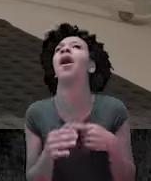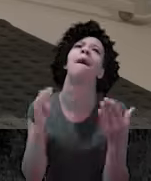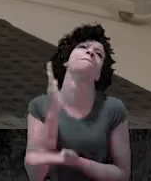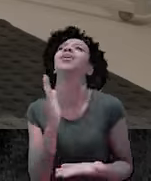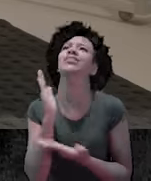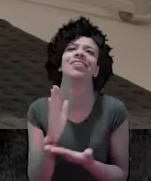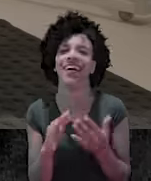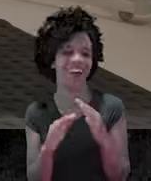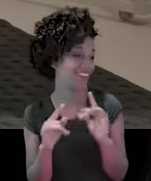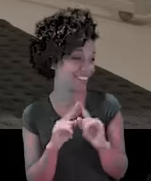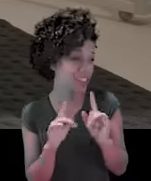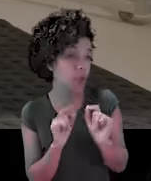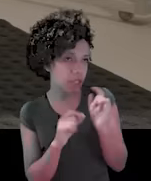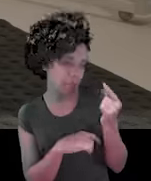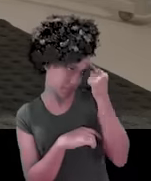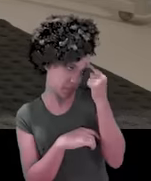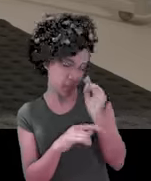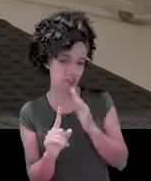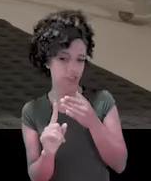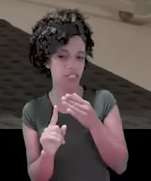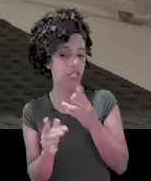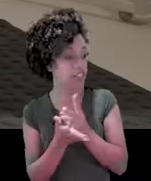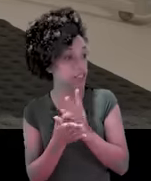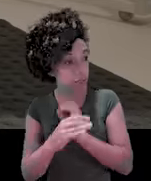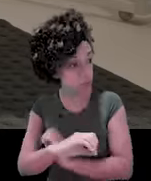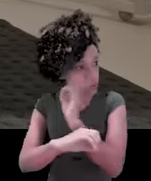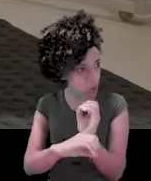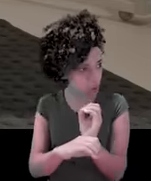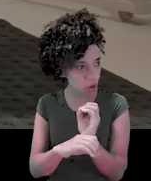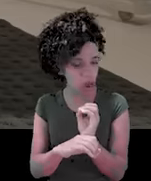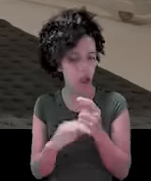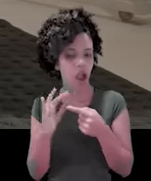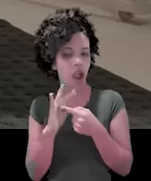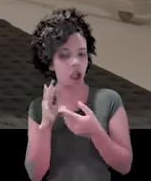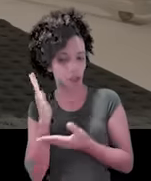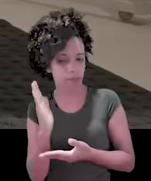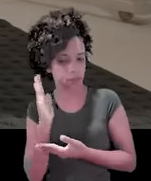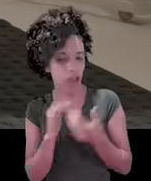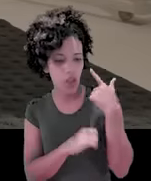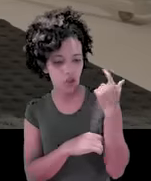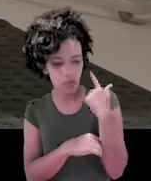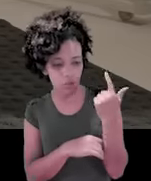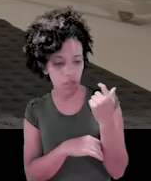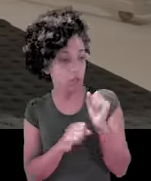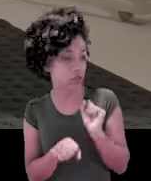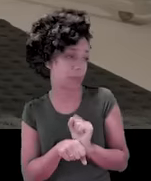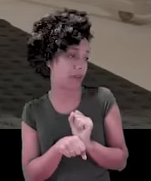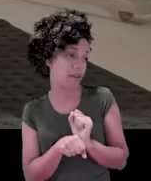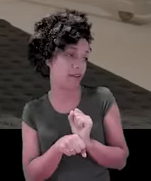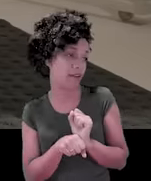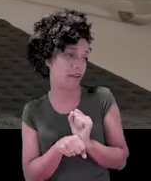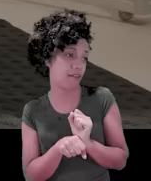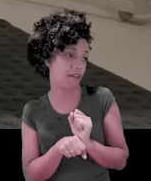que passar na cabeça a minha referência sempre foi o sol a motosserra referência num som e ele podia